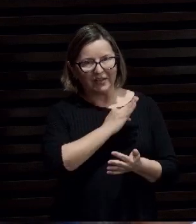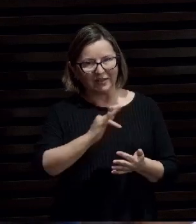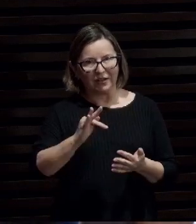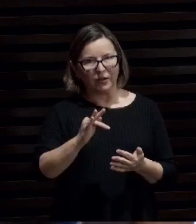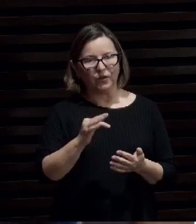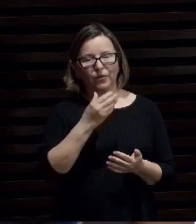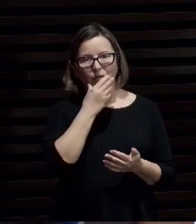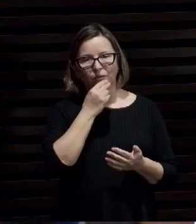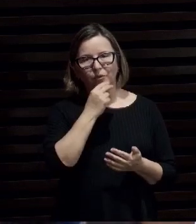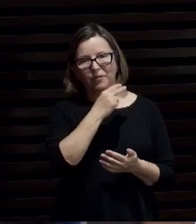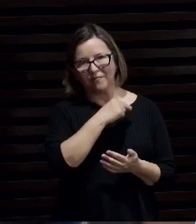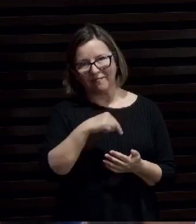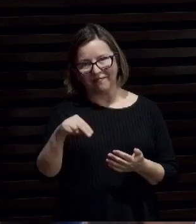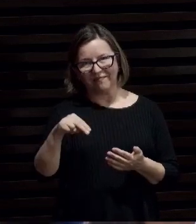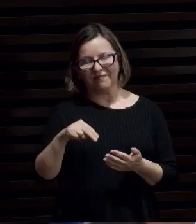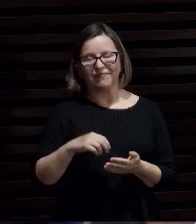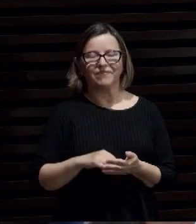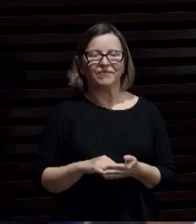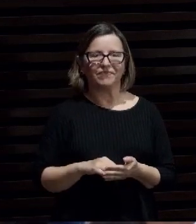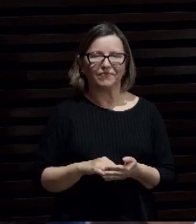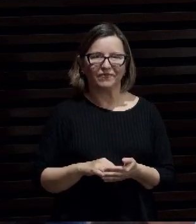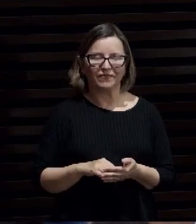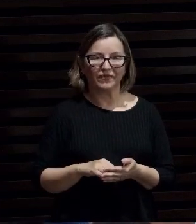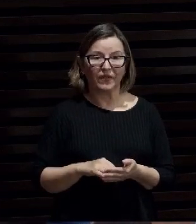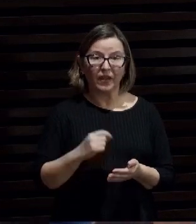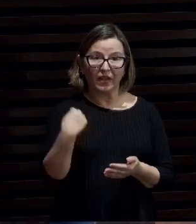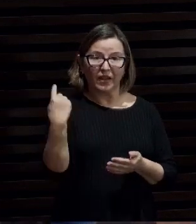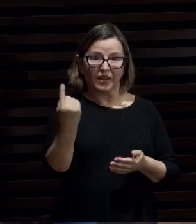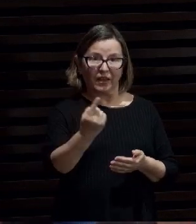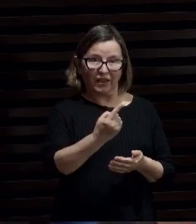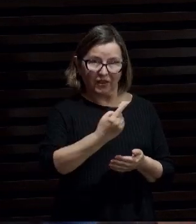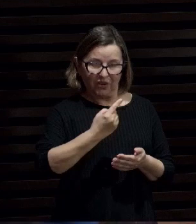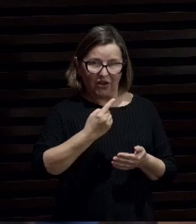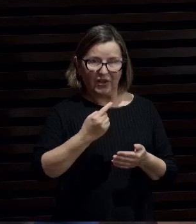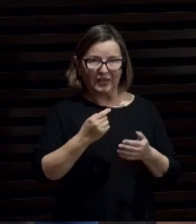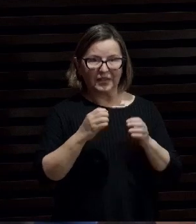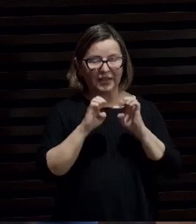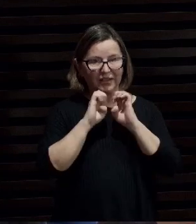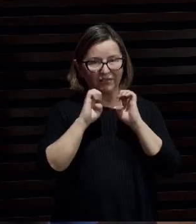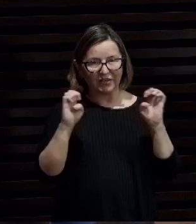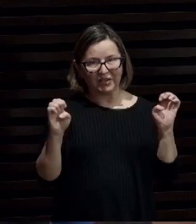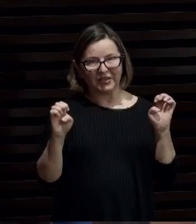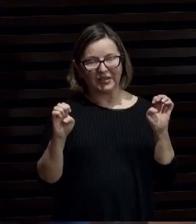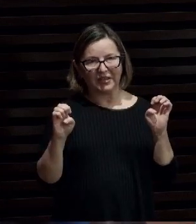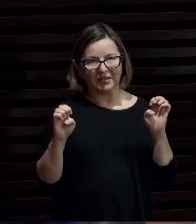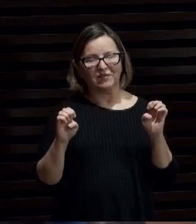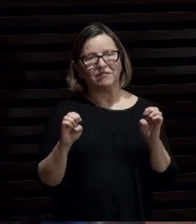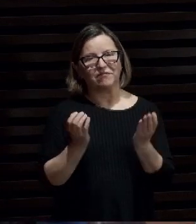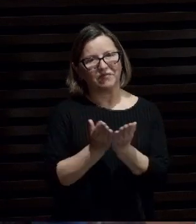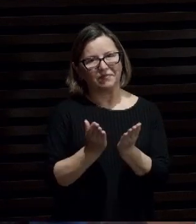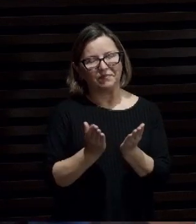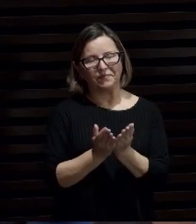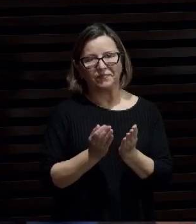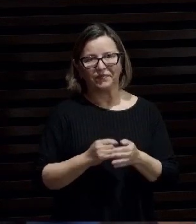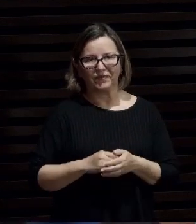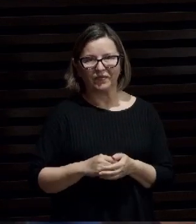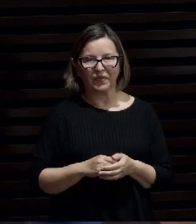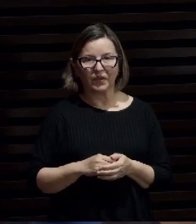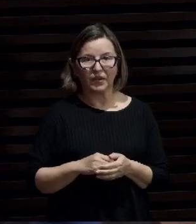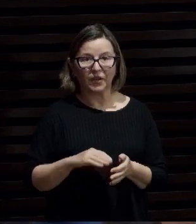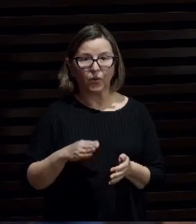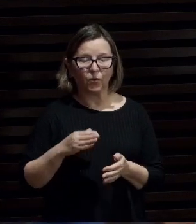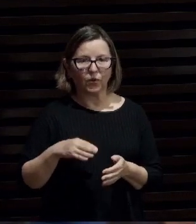chamado Nicodemos. Irmãos, nós, do meio evangélico ou do meio protestante, quando nós ouvimos